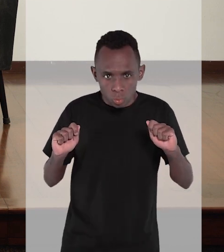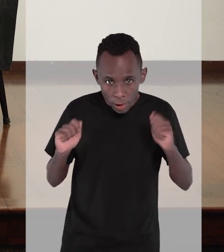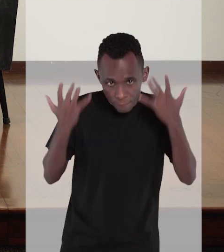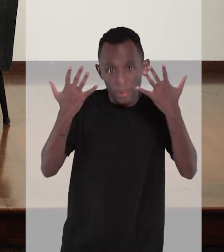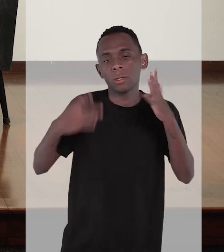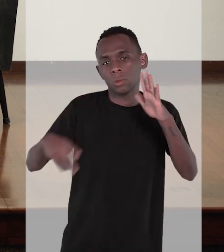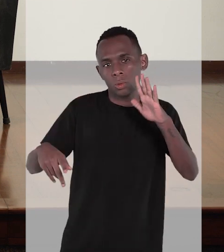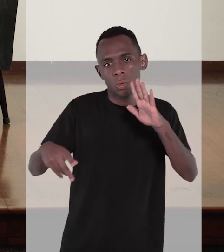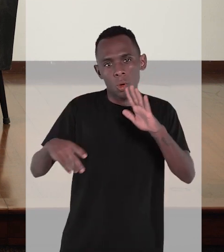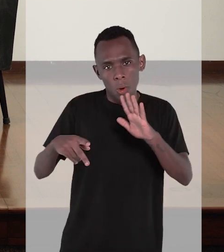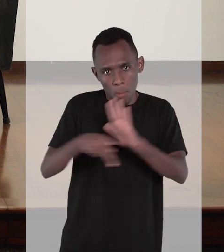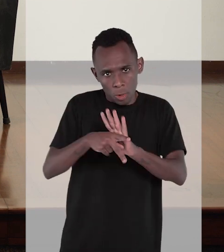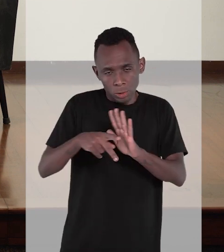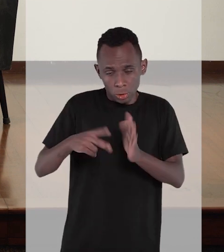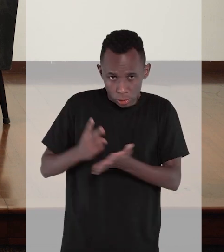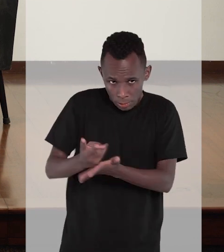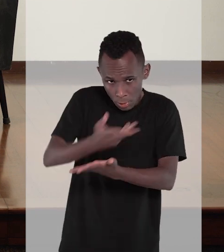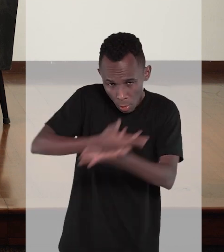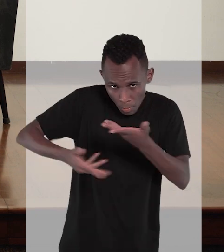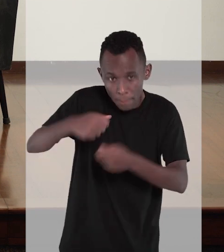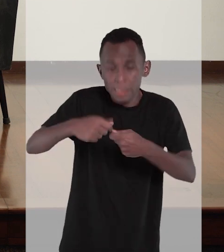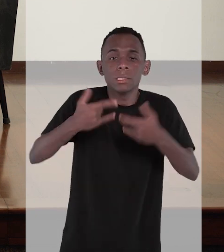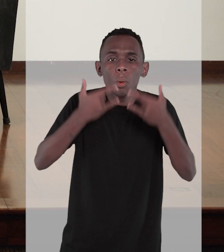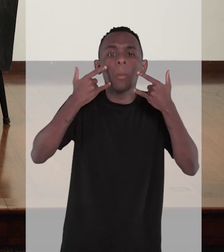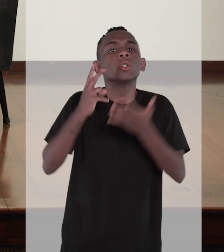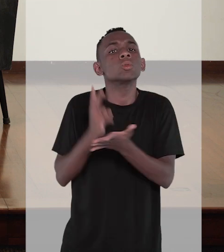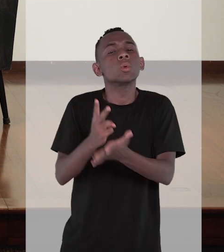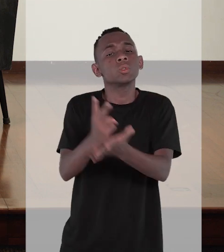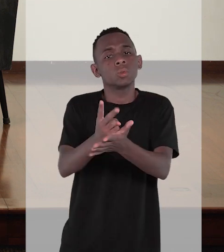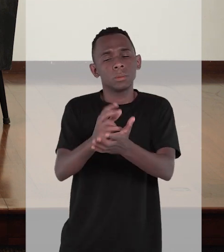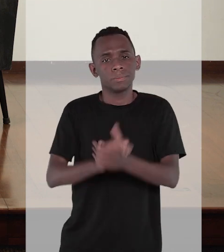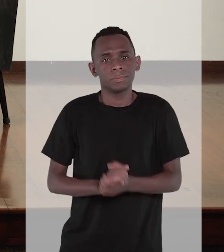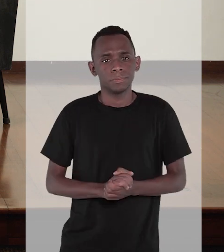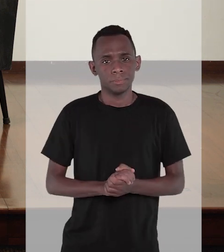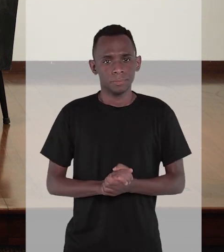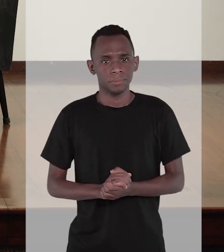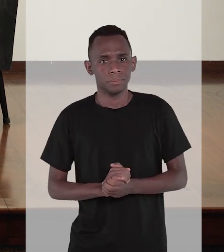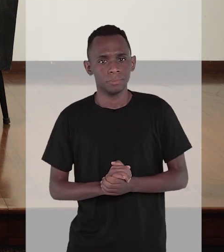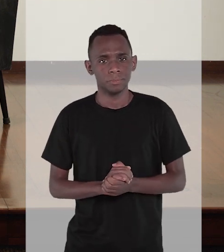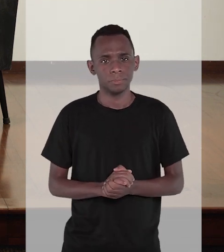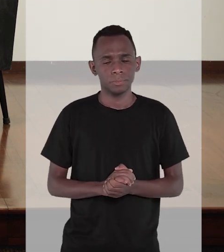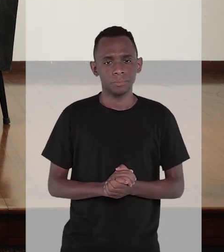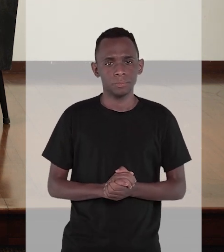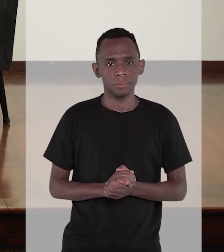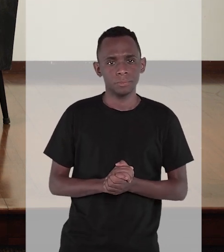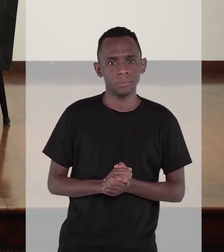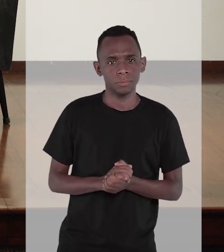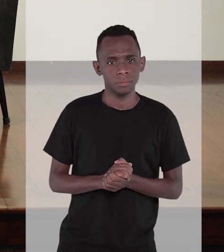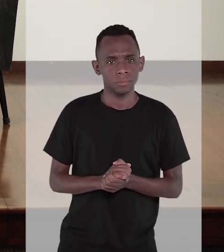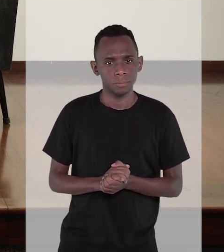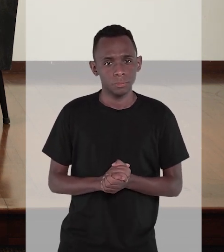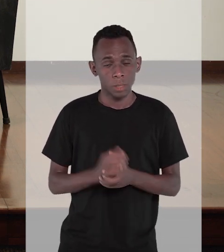Papo, peço que todos mantenham a máscara para preservar a gente e o outro, como é regra, né?